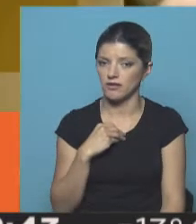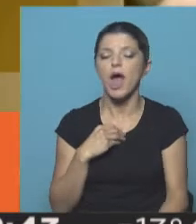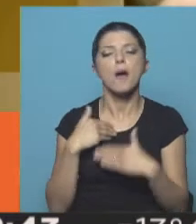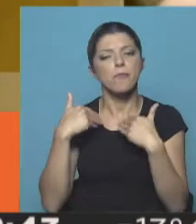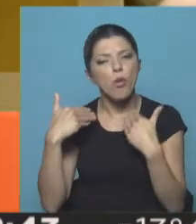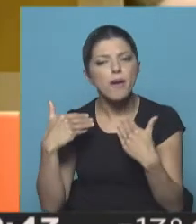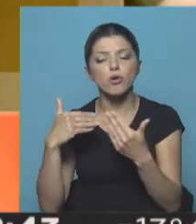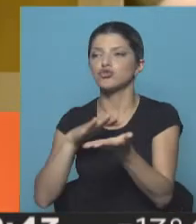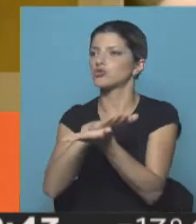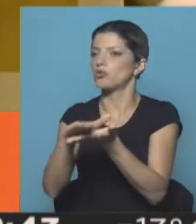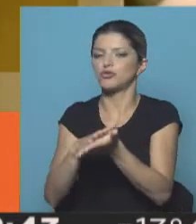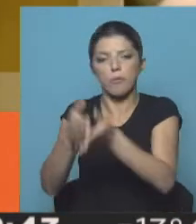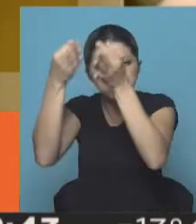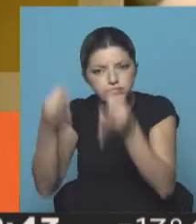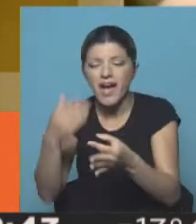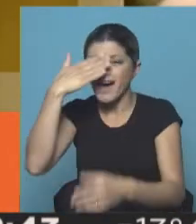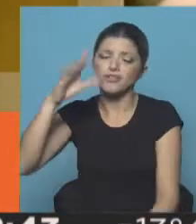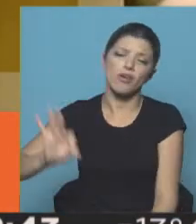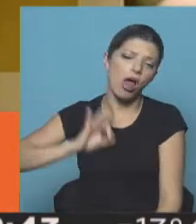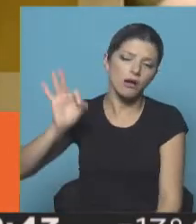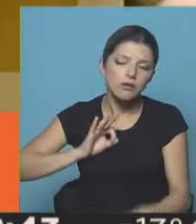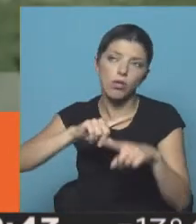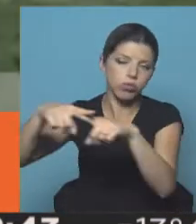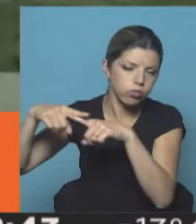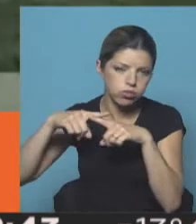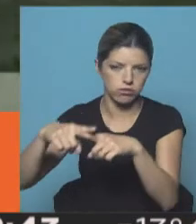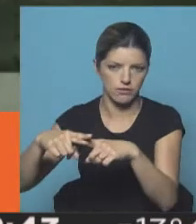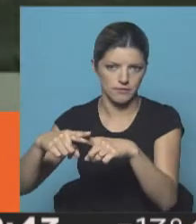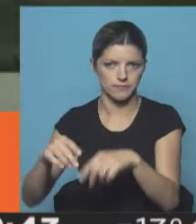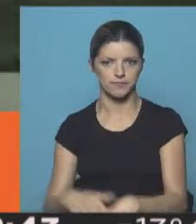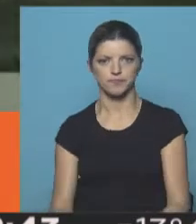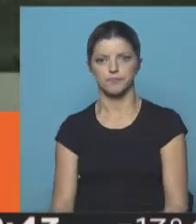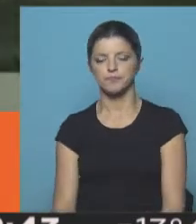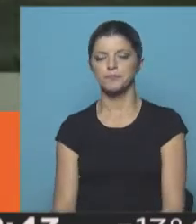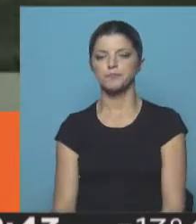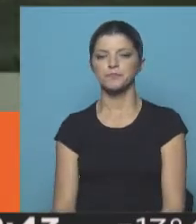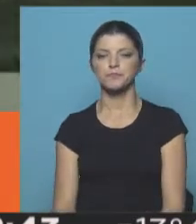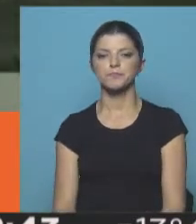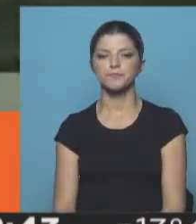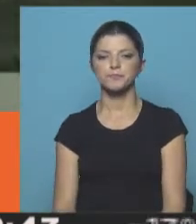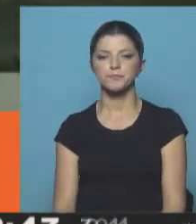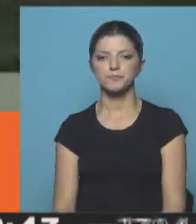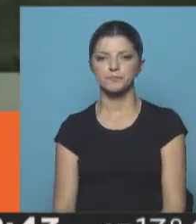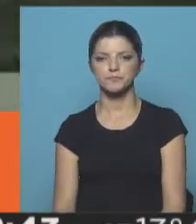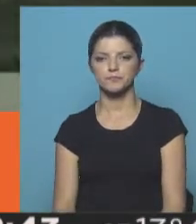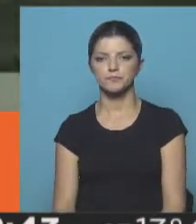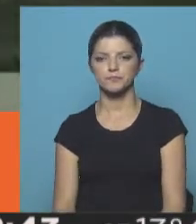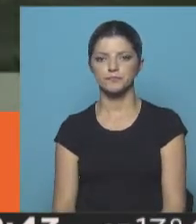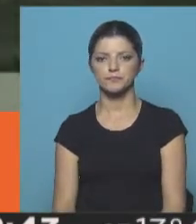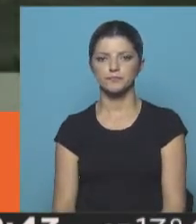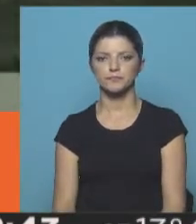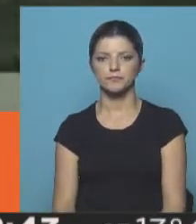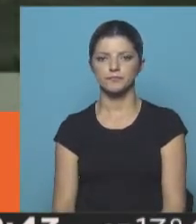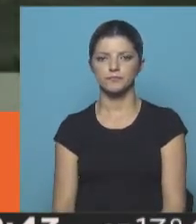solução definitiva a este prolongado diferendo. Senhor presidente, senhoras e senhores, trago às Nações Unidas, por fim,